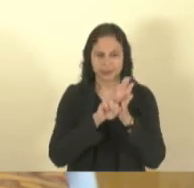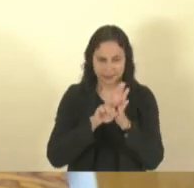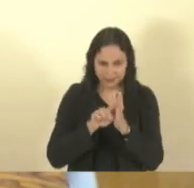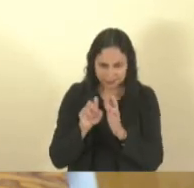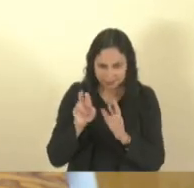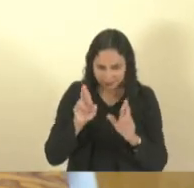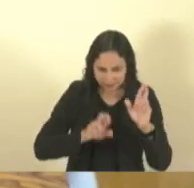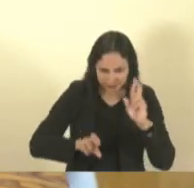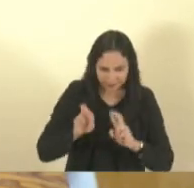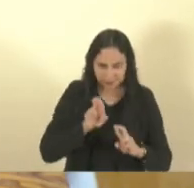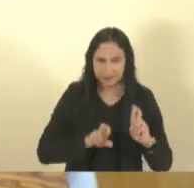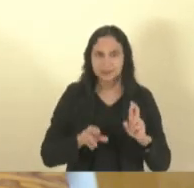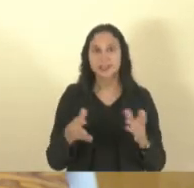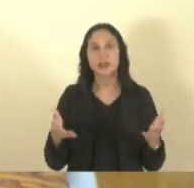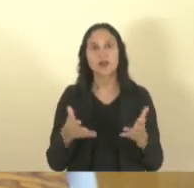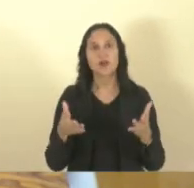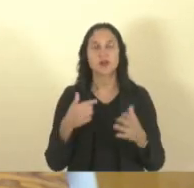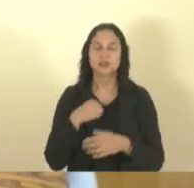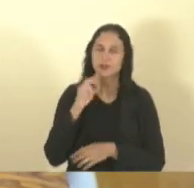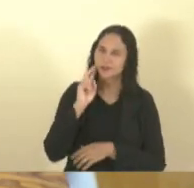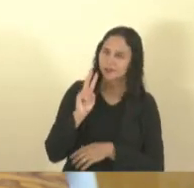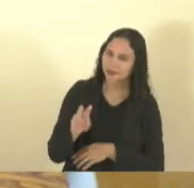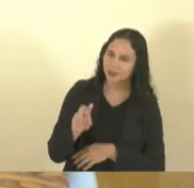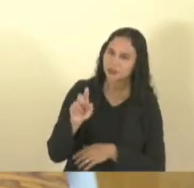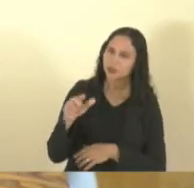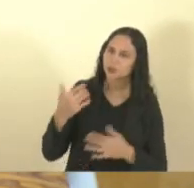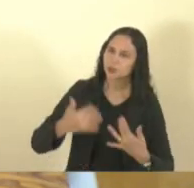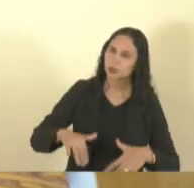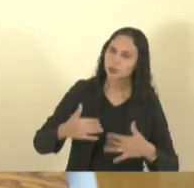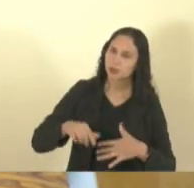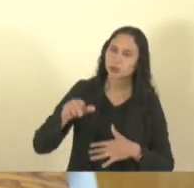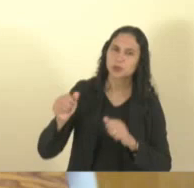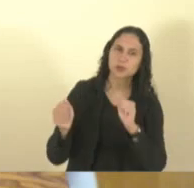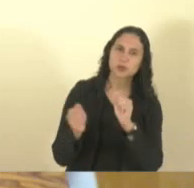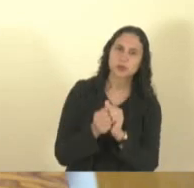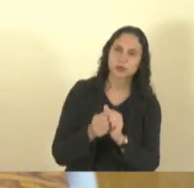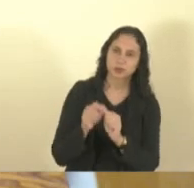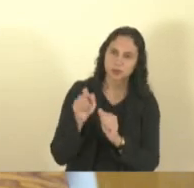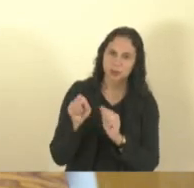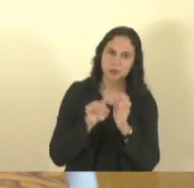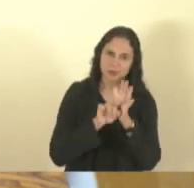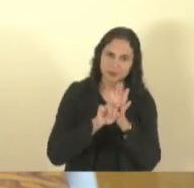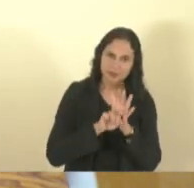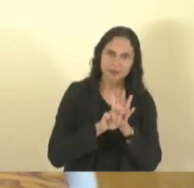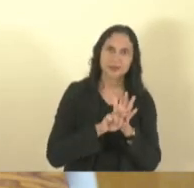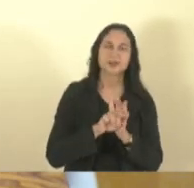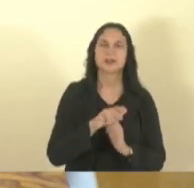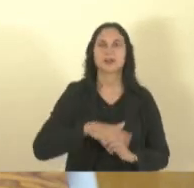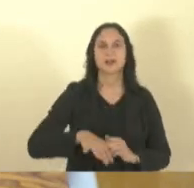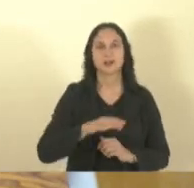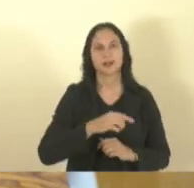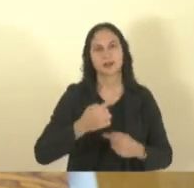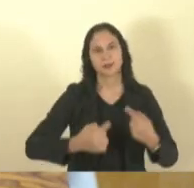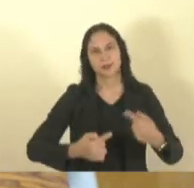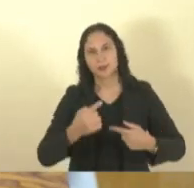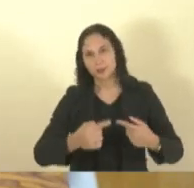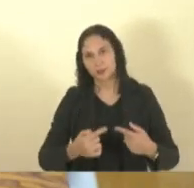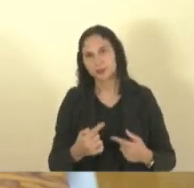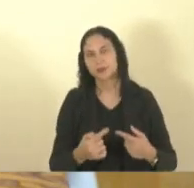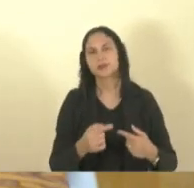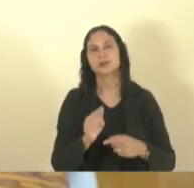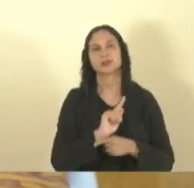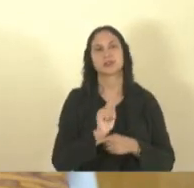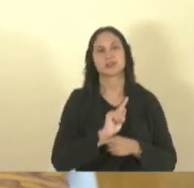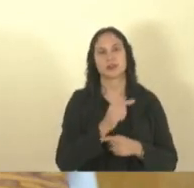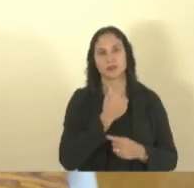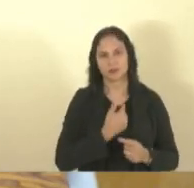e hoje é uma inspiração para a gente no governo federal, como especialista em políticas públicas de gestão governamental na União.